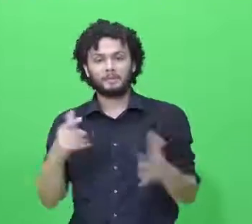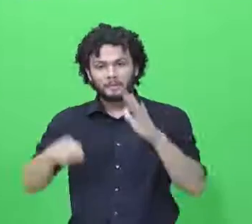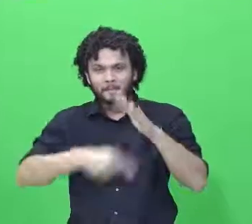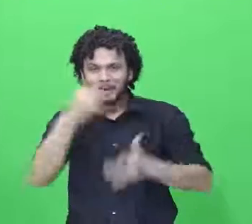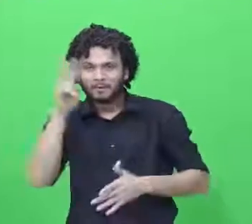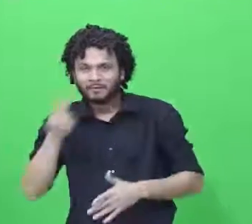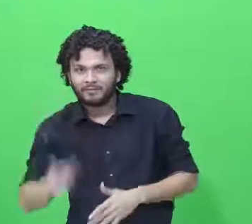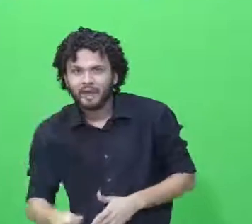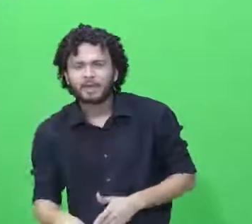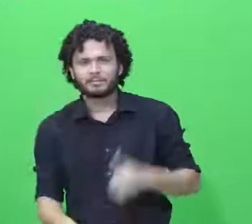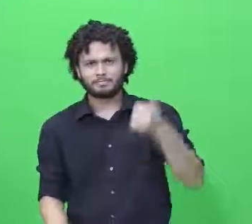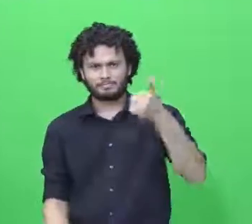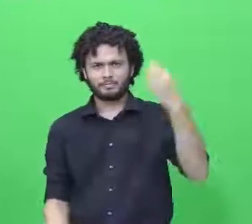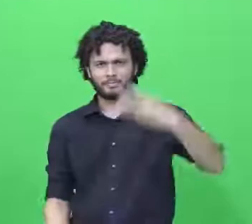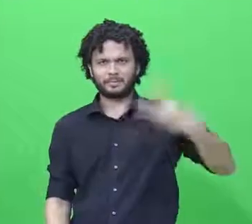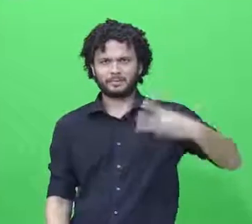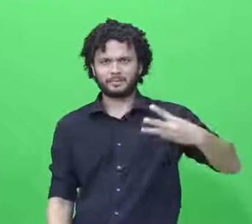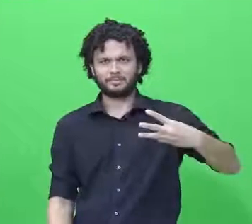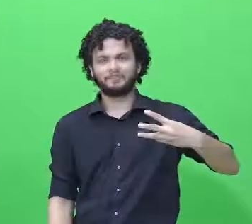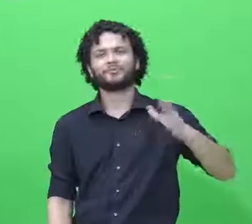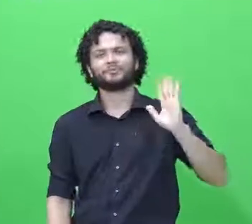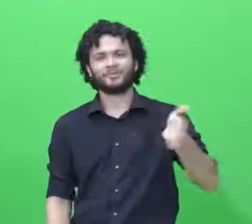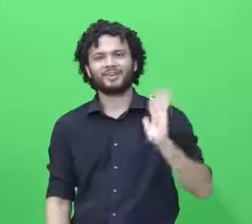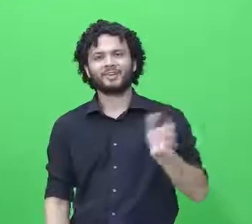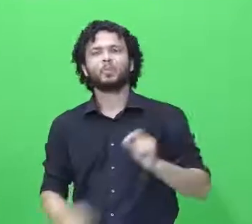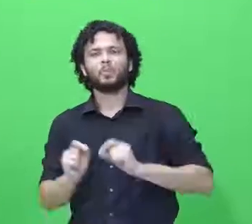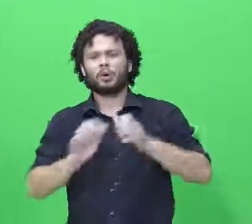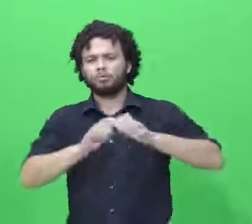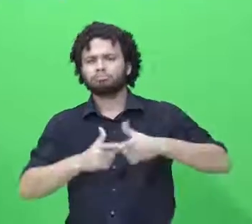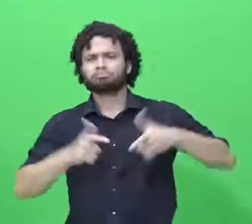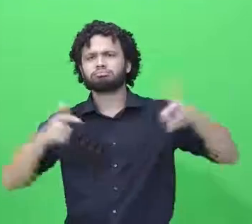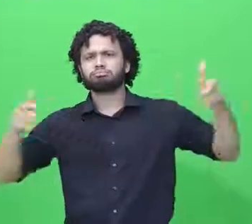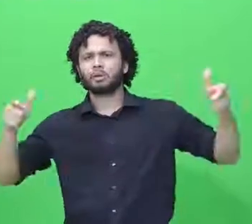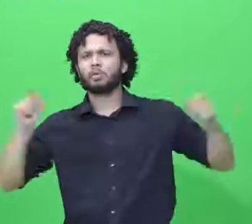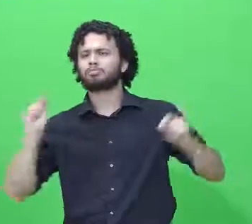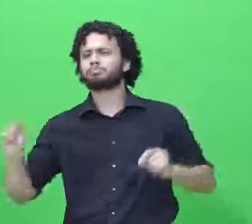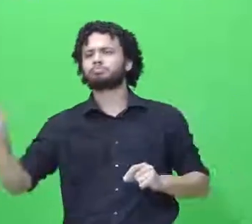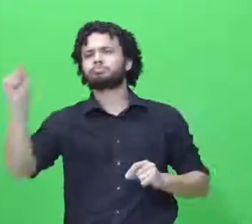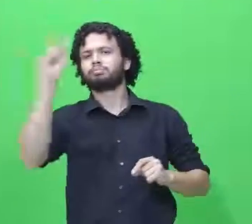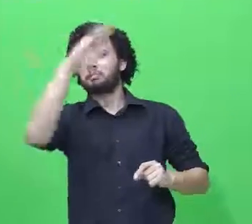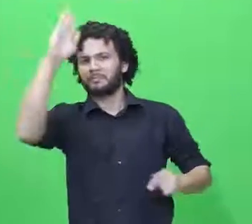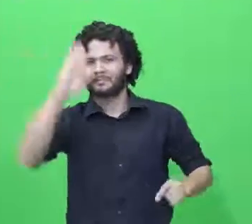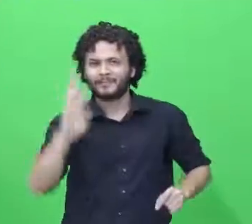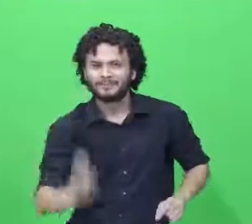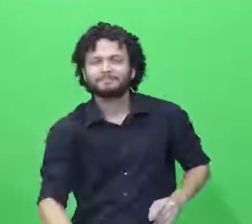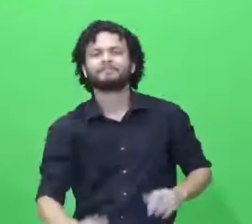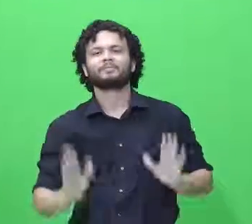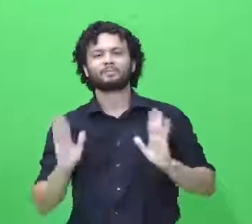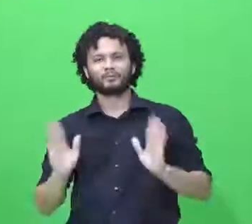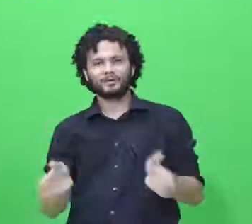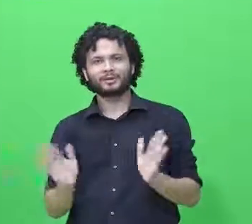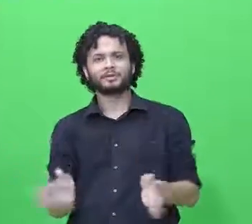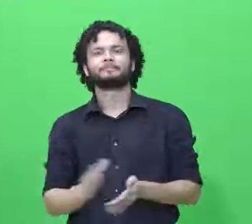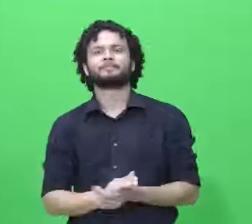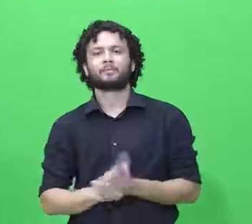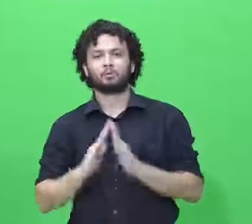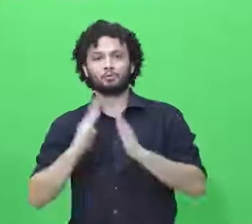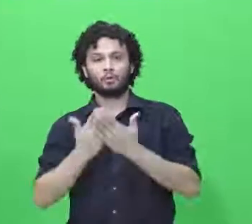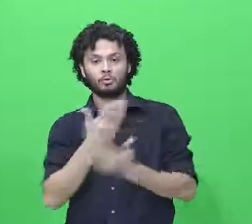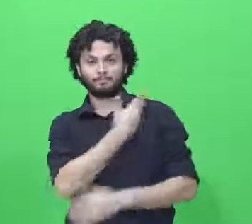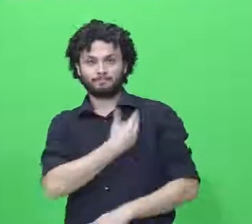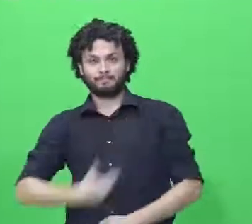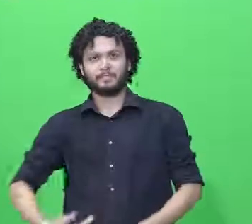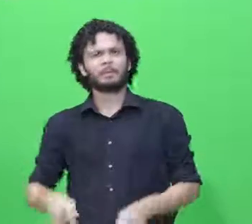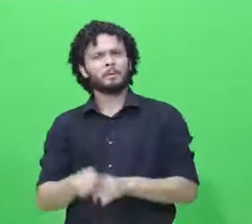vez, na sua 13ª edição, né. Ele está sendo ampliado para todos, divulgado de uma forma bem ampla para toda a rede pública e também a privada